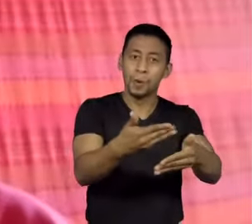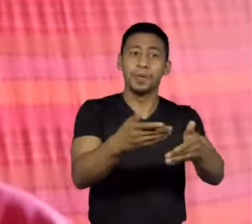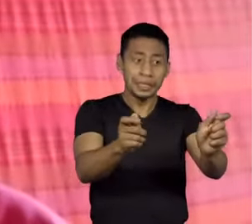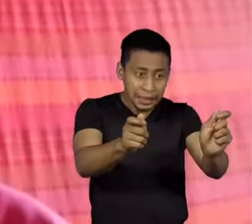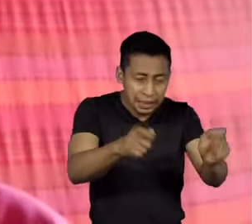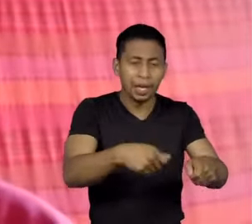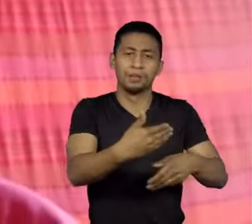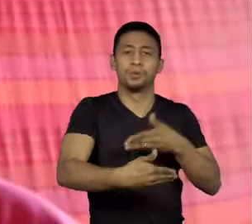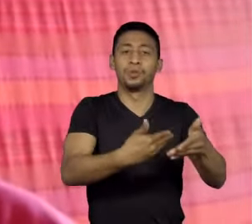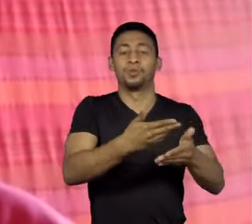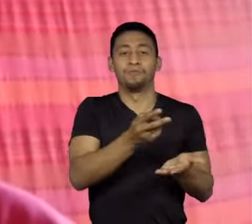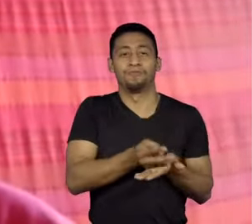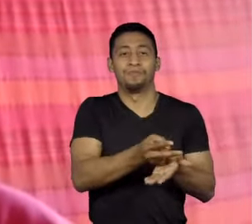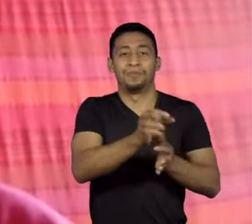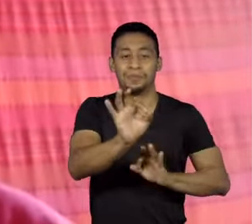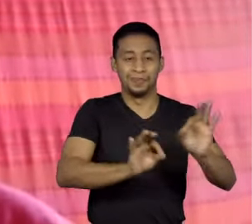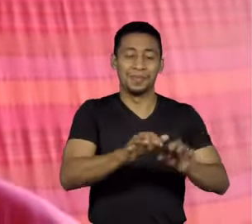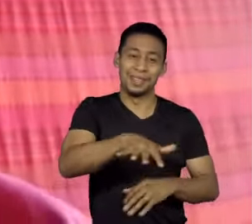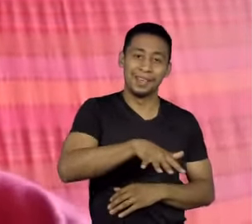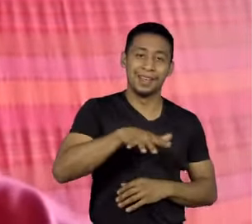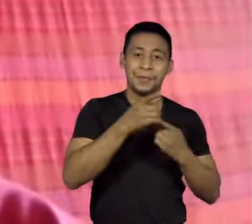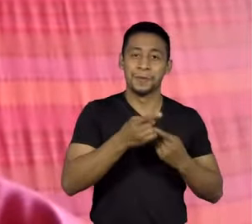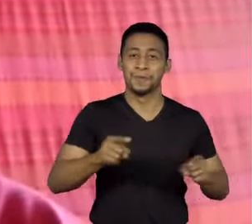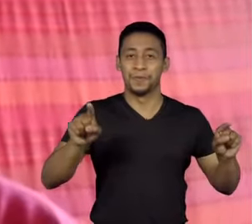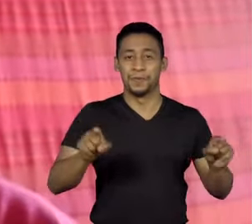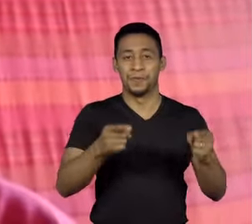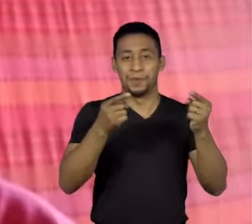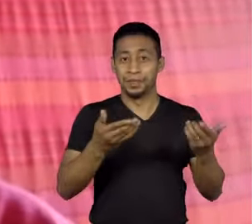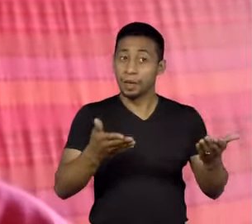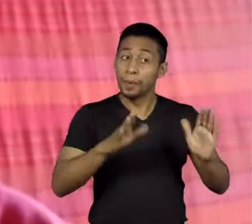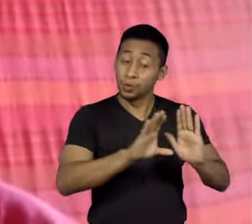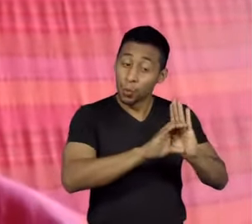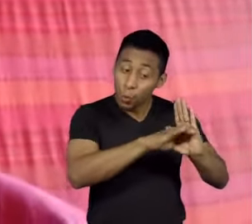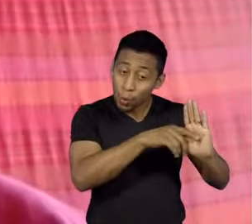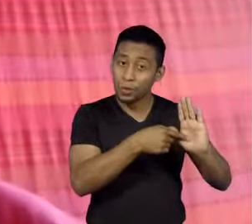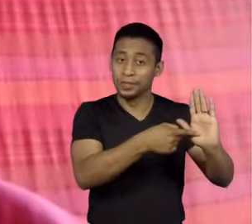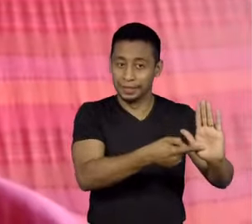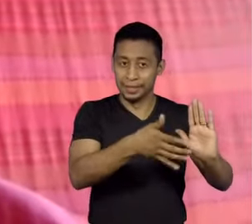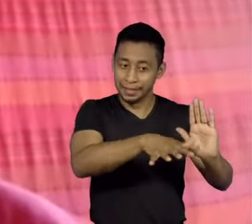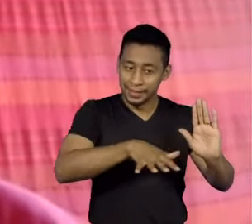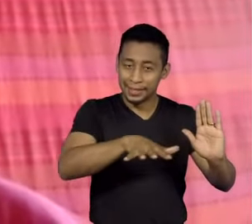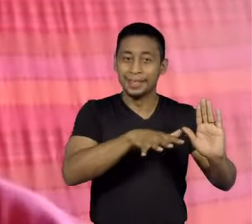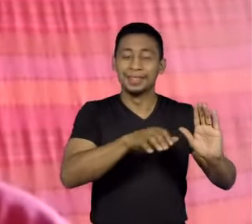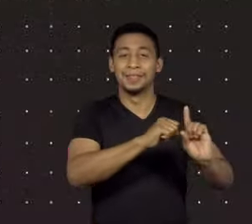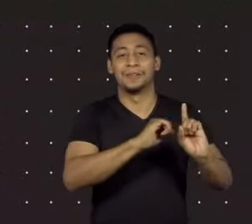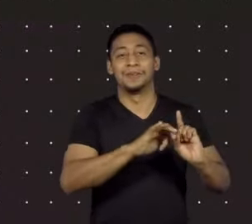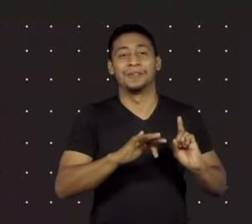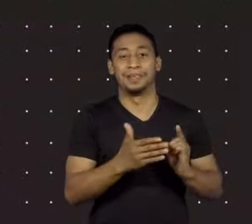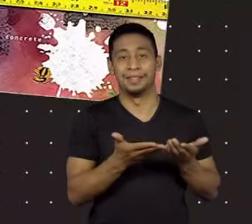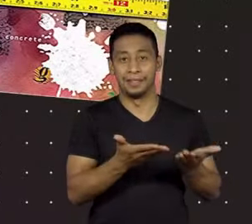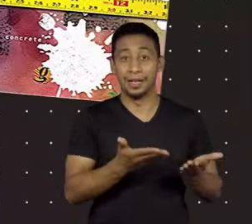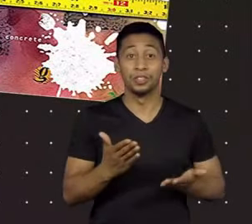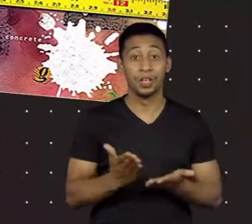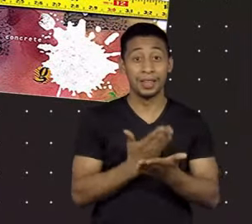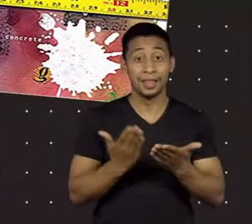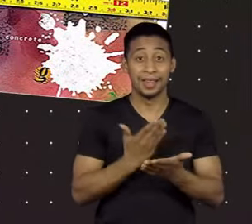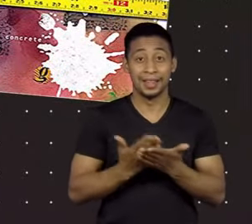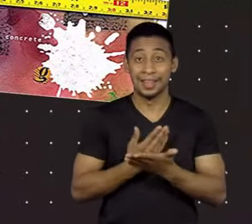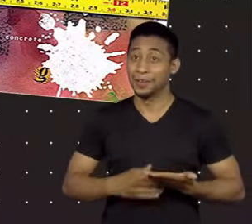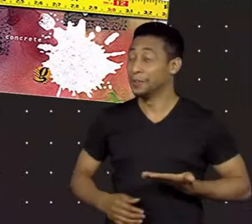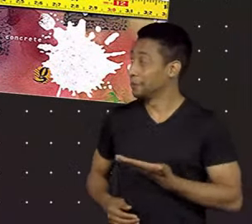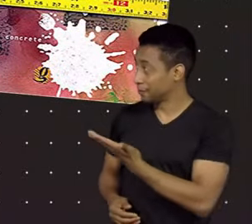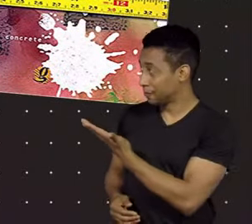possível fazer com relação à música dentro do conceito da sociedade. Os livros escritos